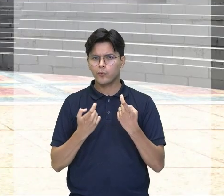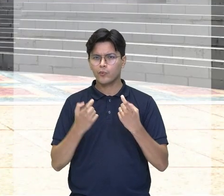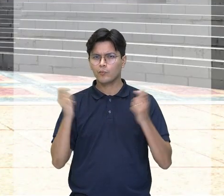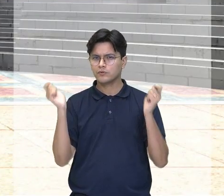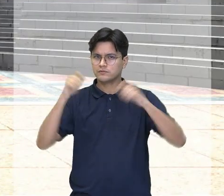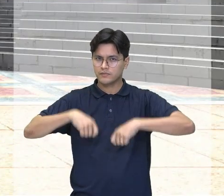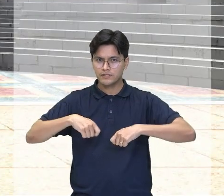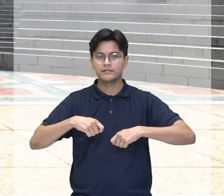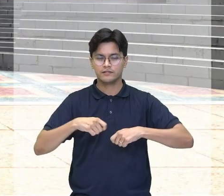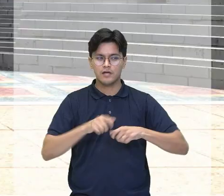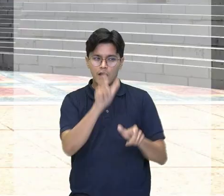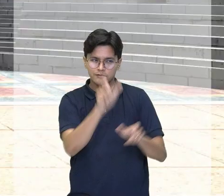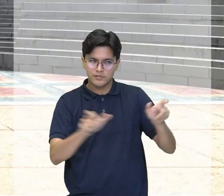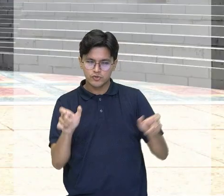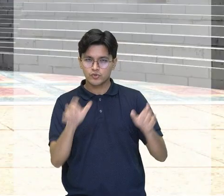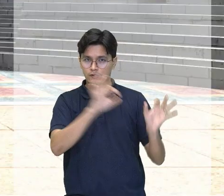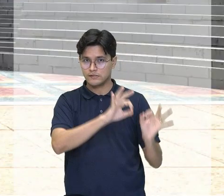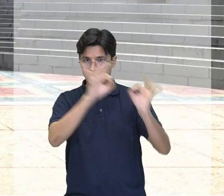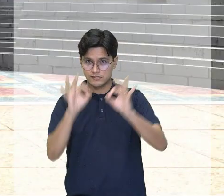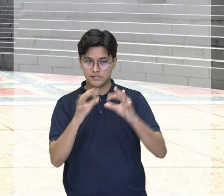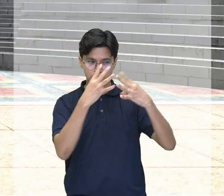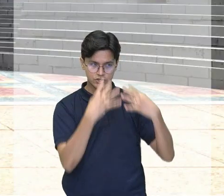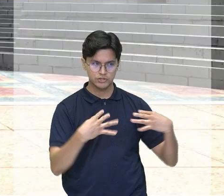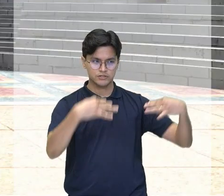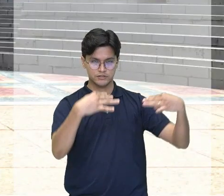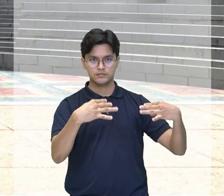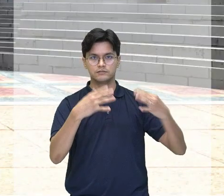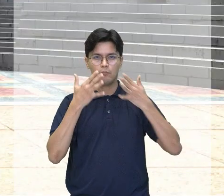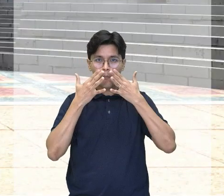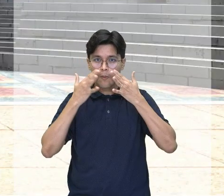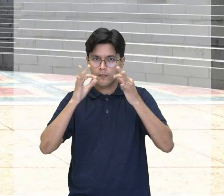ter um conflito nesse texto teatral, né?